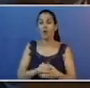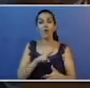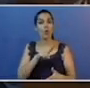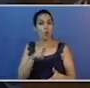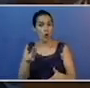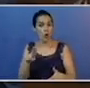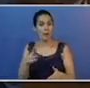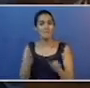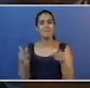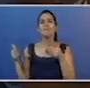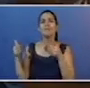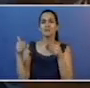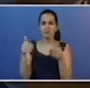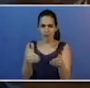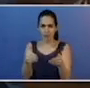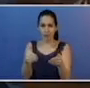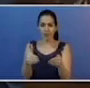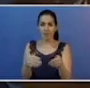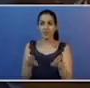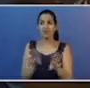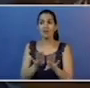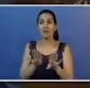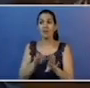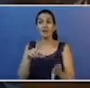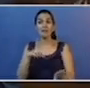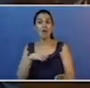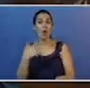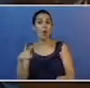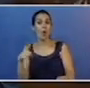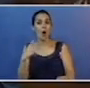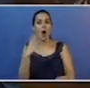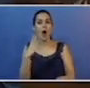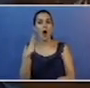uma precisão. Além disso, a bocha, que é um esporte muito